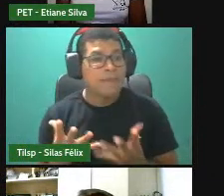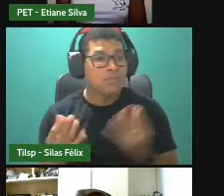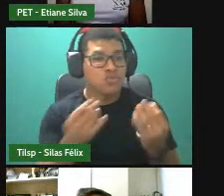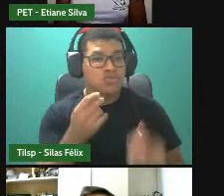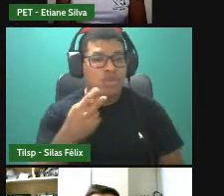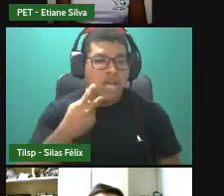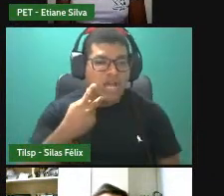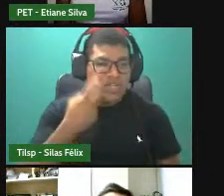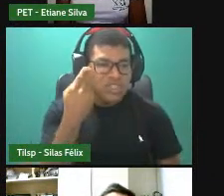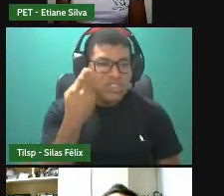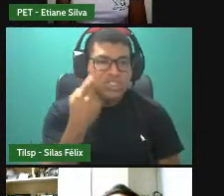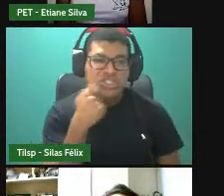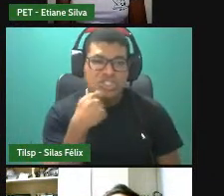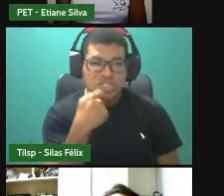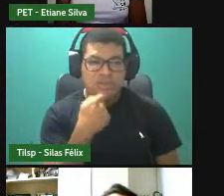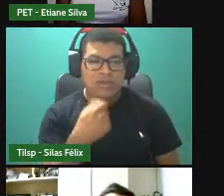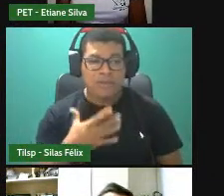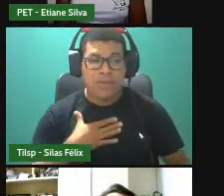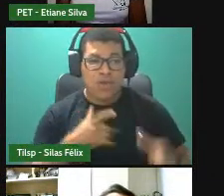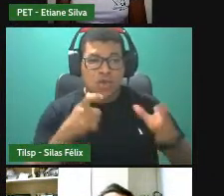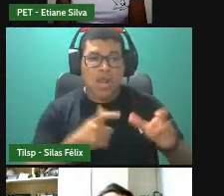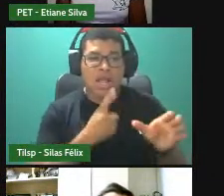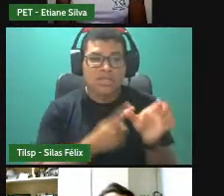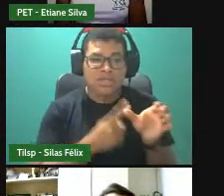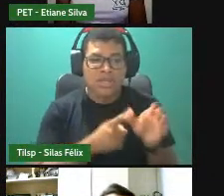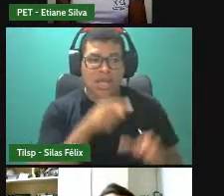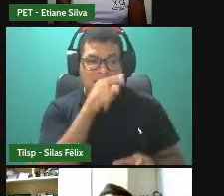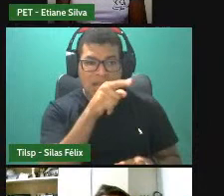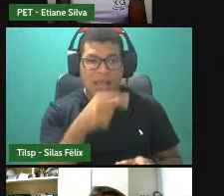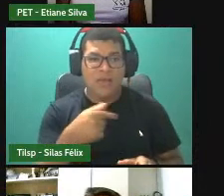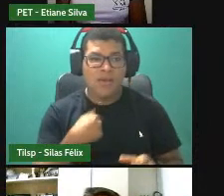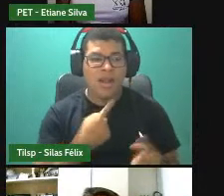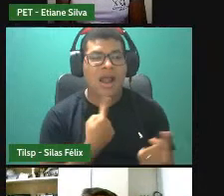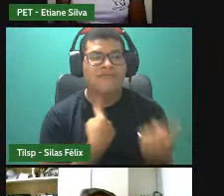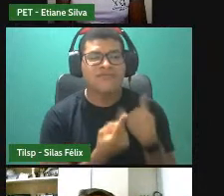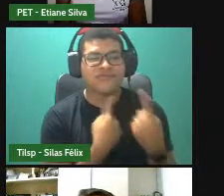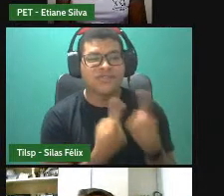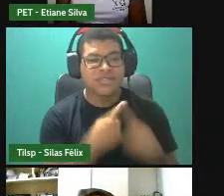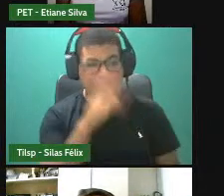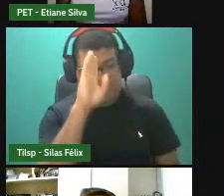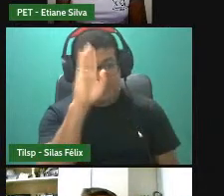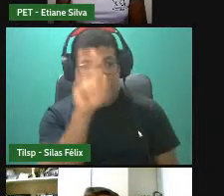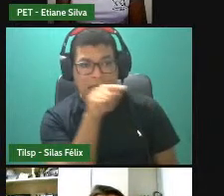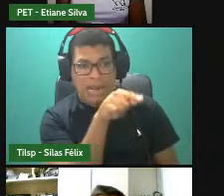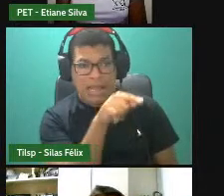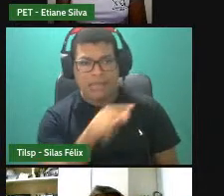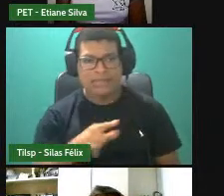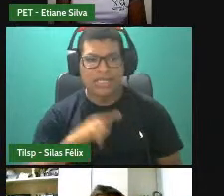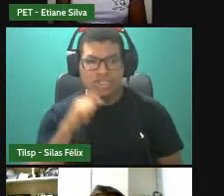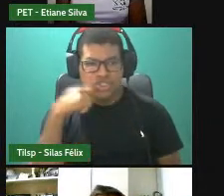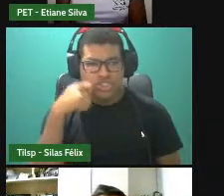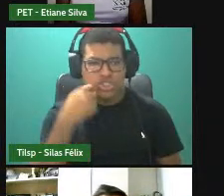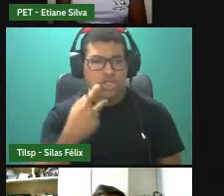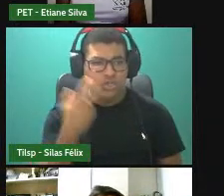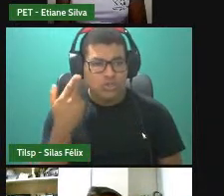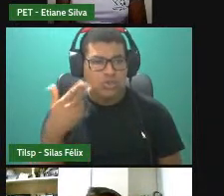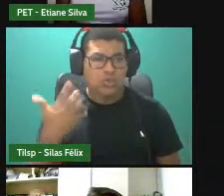dentistas, que eu vou lá na minha cidade, na avenida principal da minha cidade, tem um cirurgião dentista